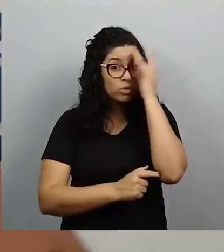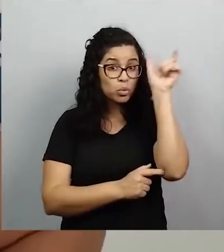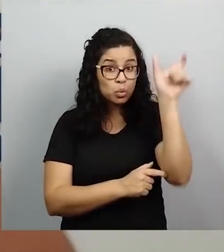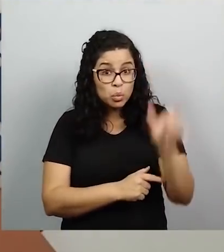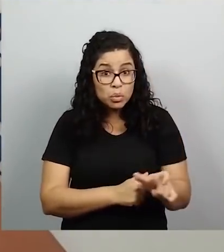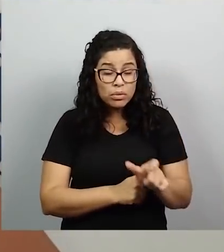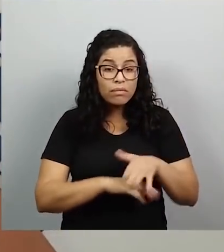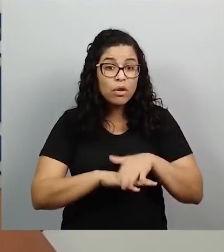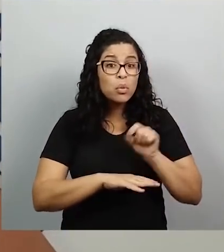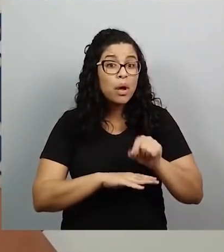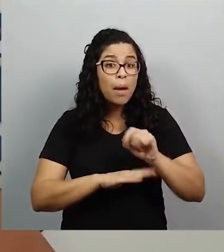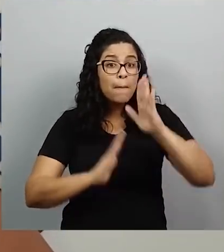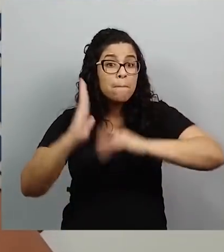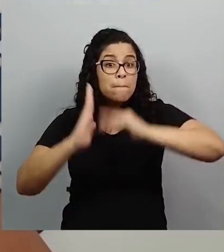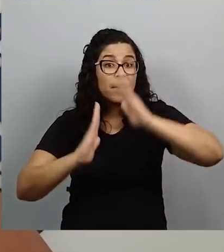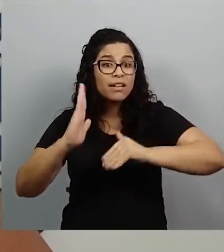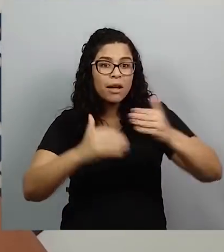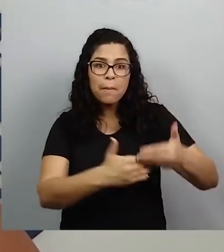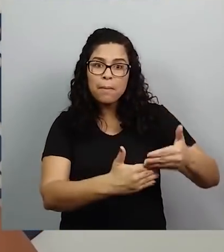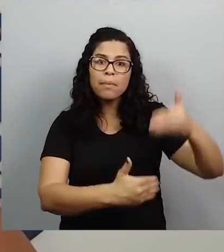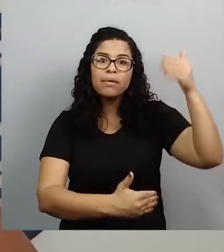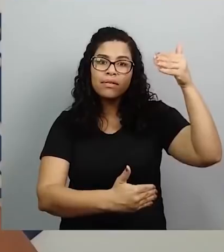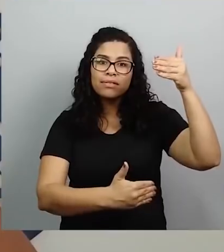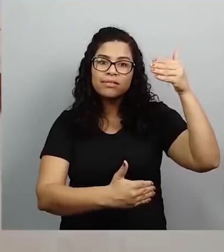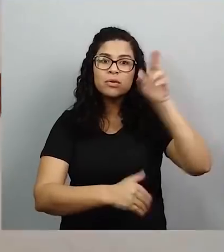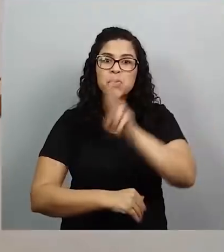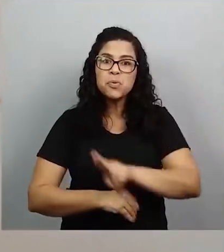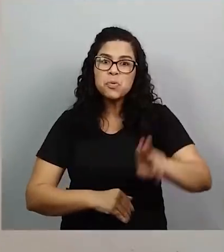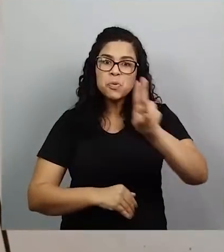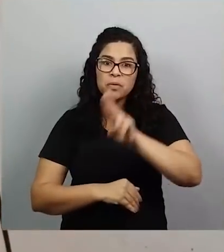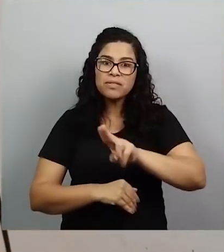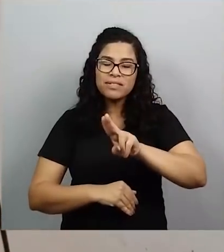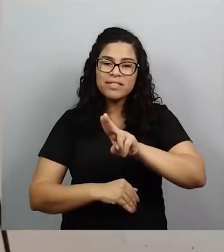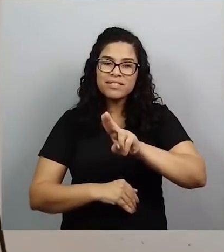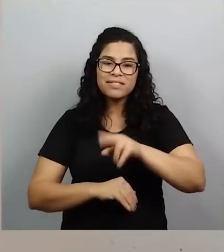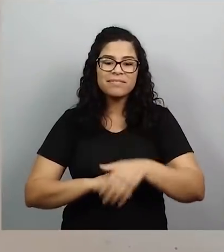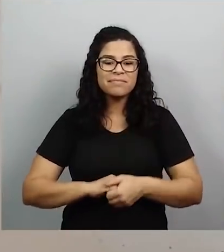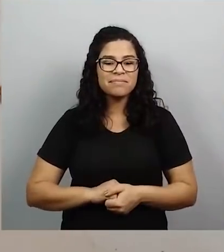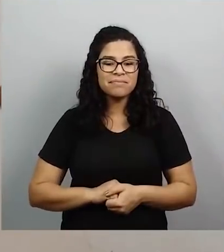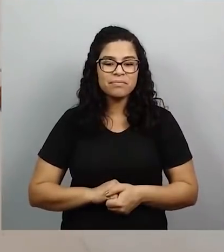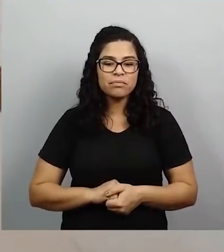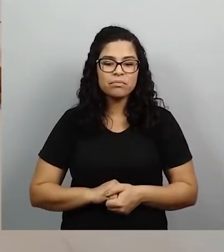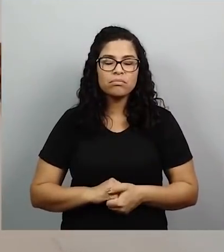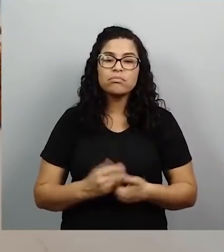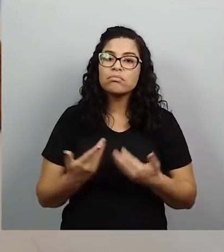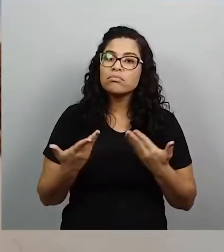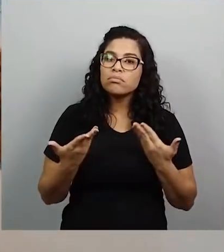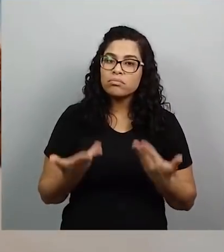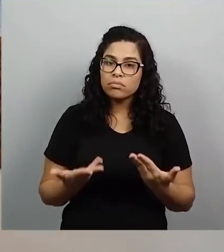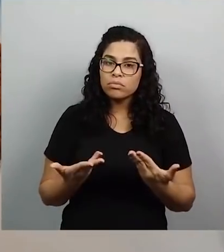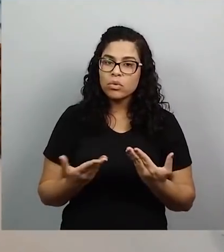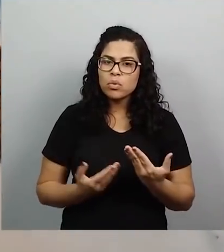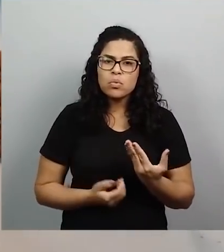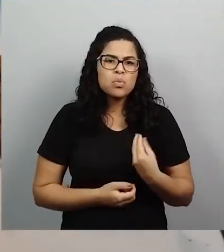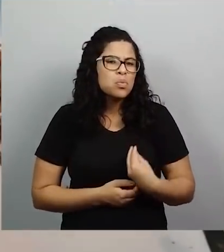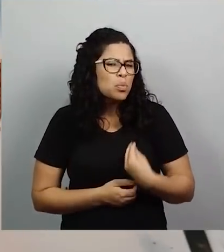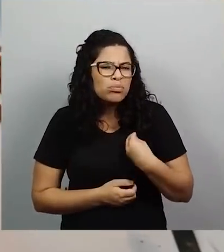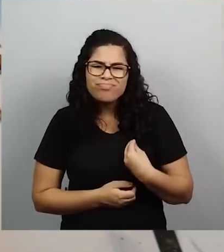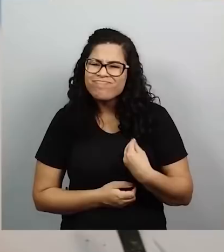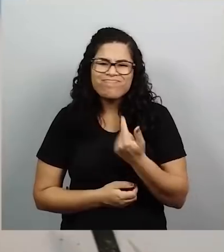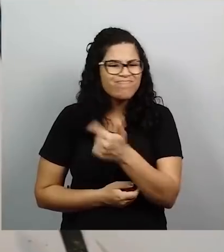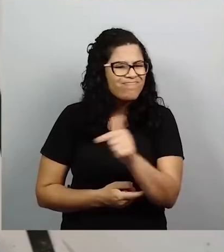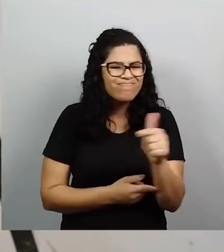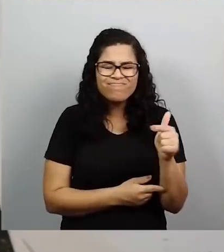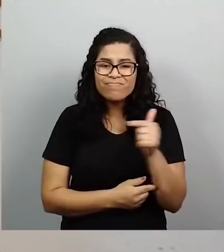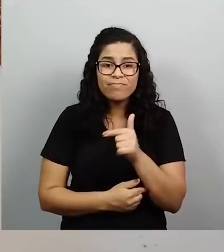parede pinta com a tinta de terra. Vocês sabiam? Assim como não existe uma pessoa com